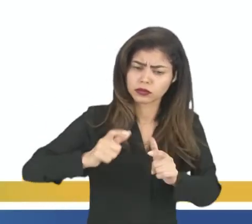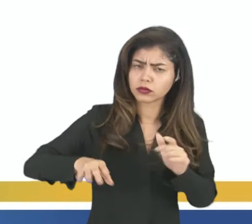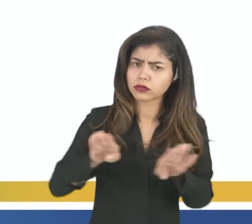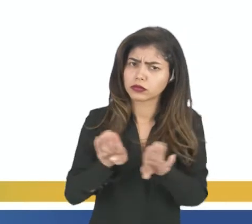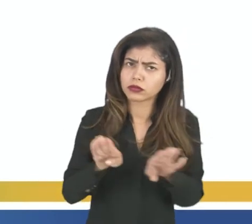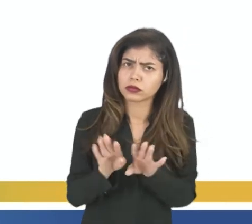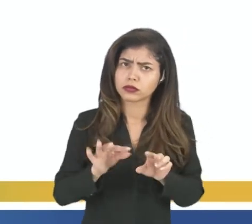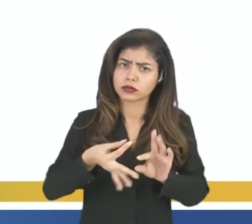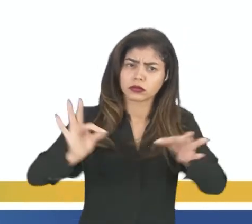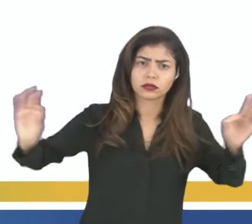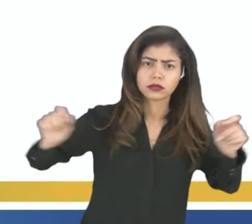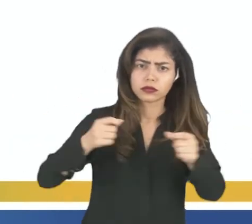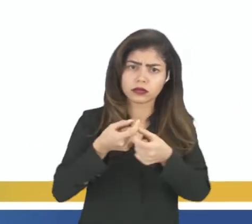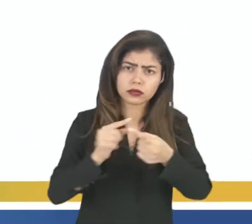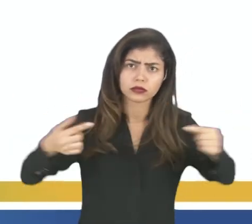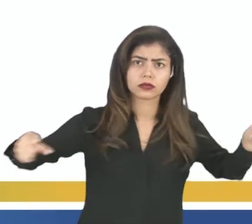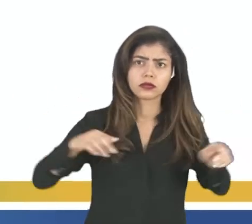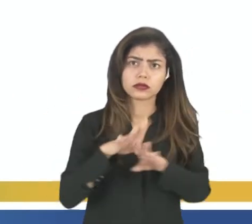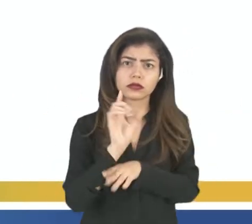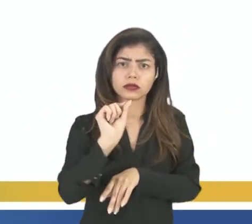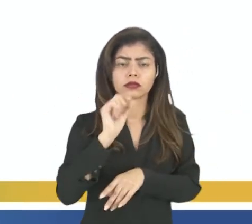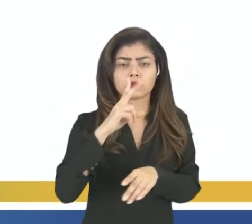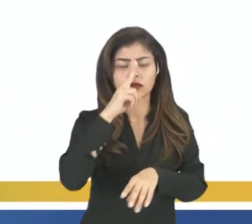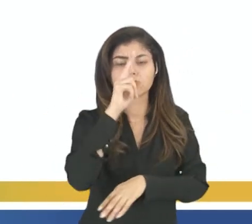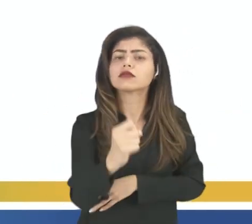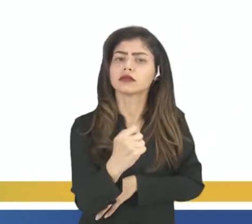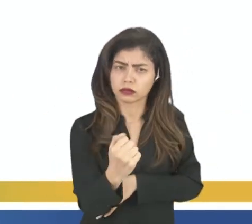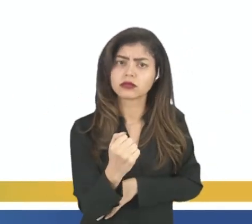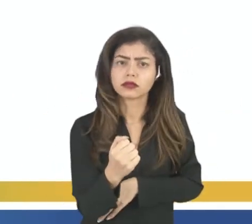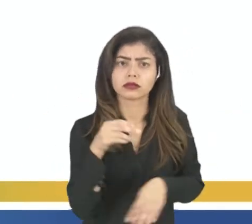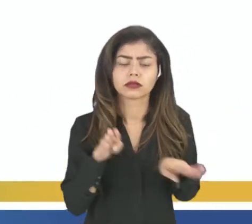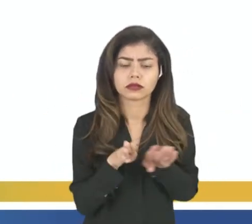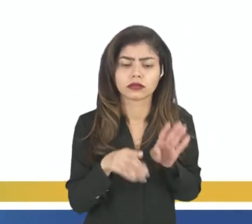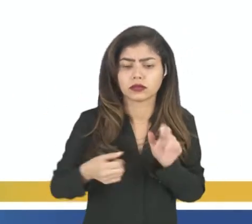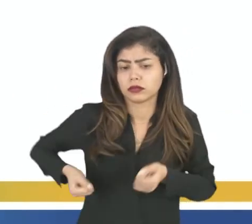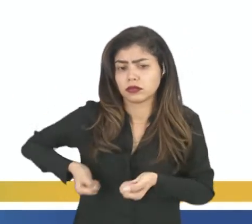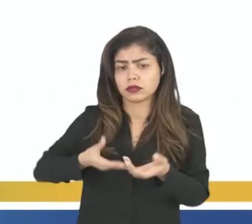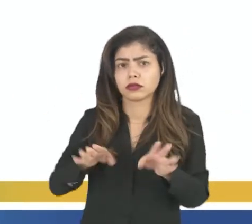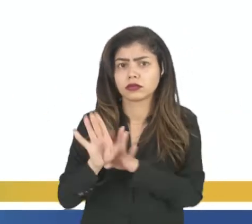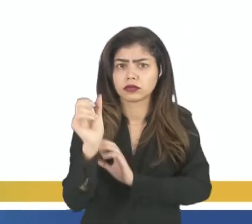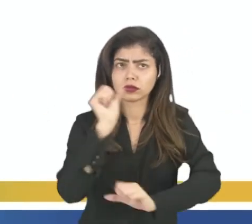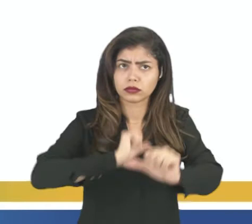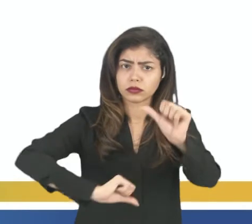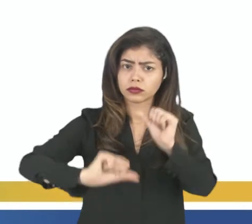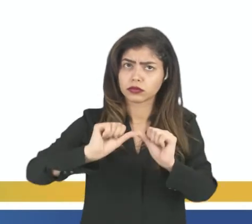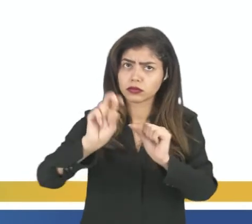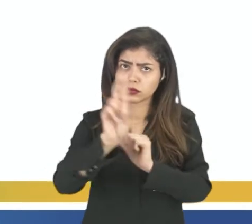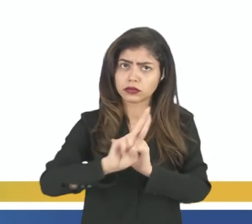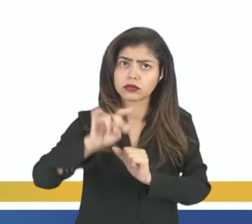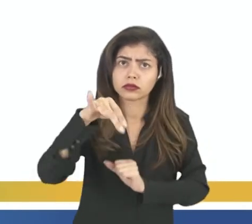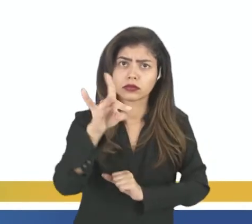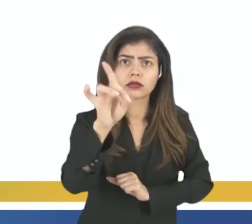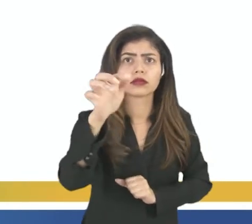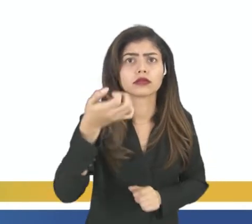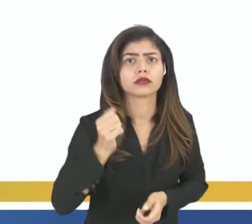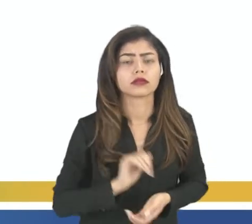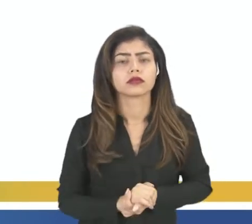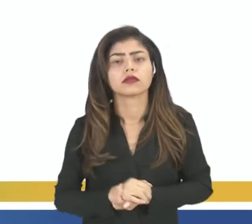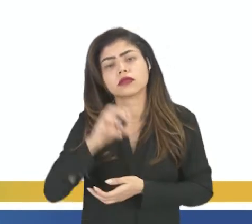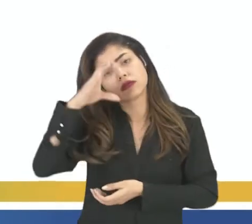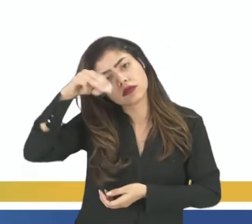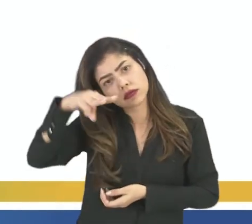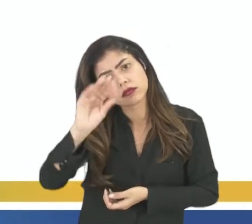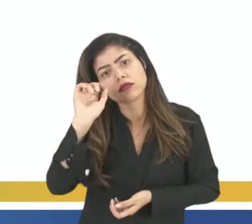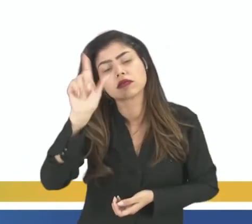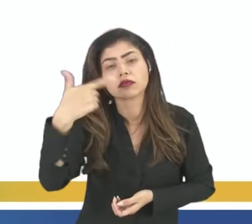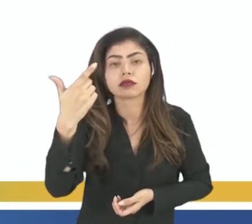constante elástica que determina a quantidade de força para provocar uma deformação de uma unidade, de centímetro, de